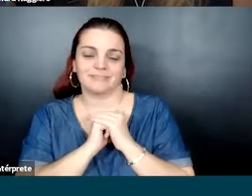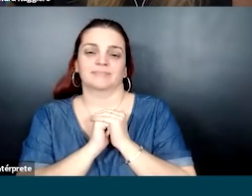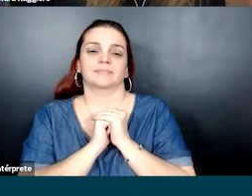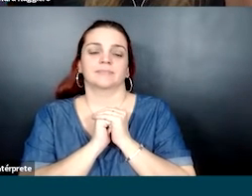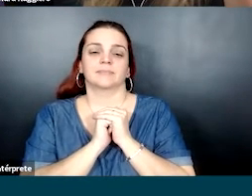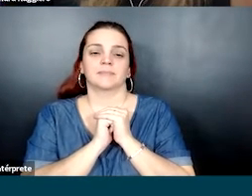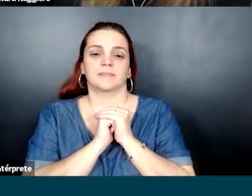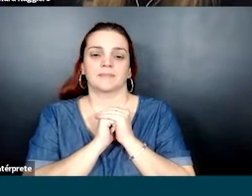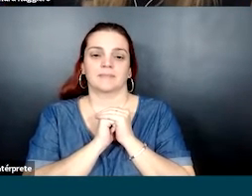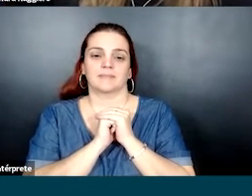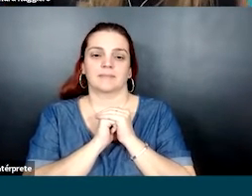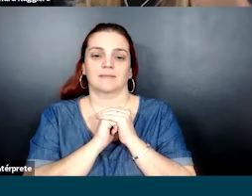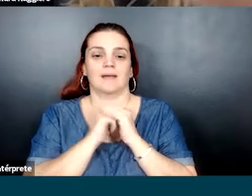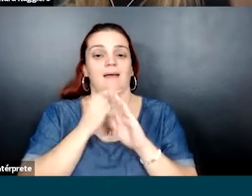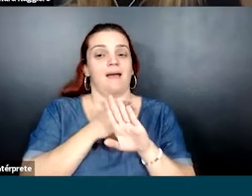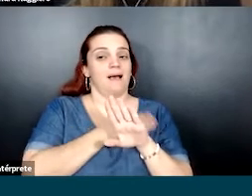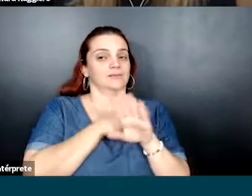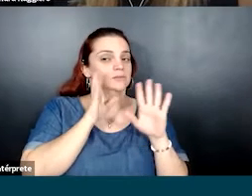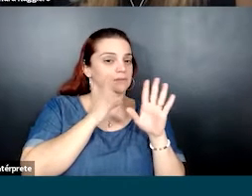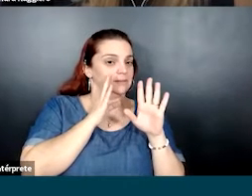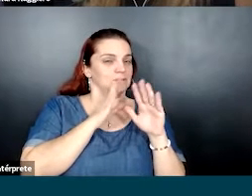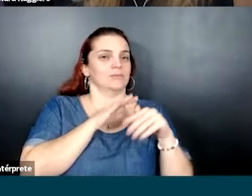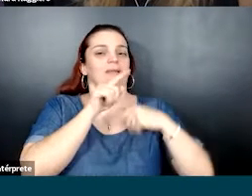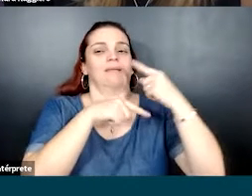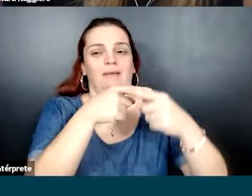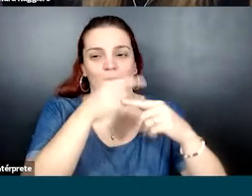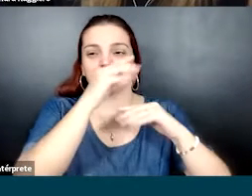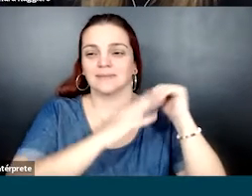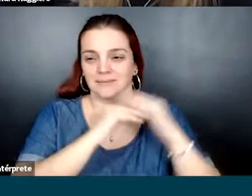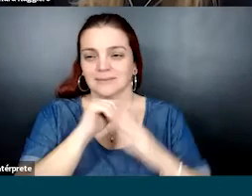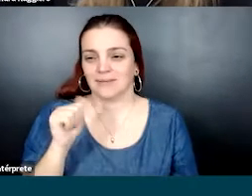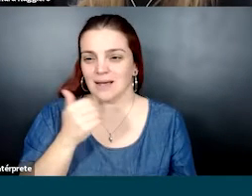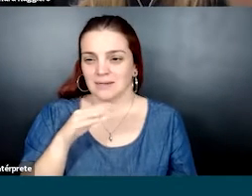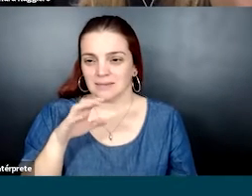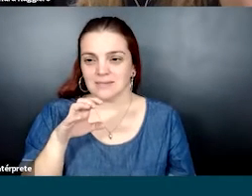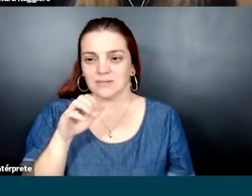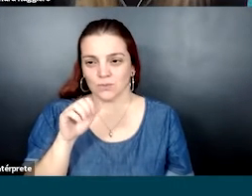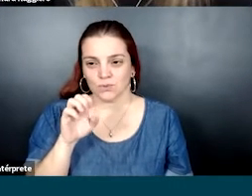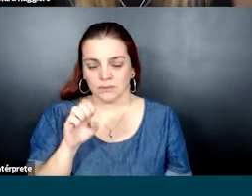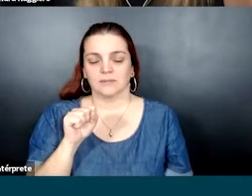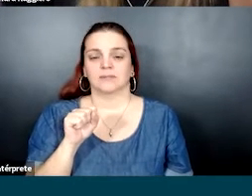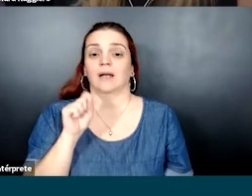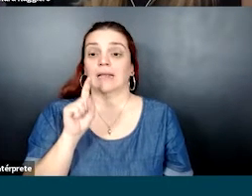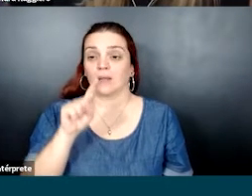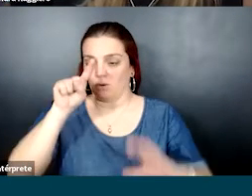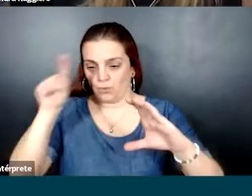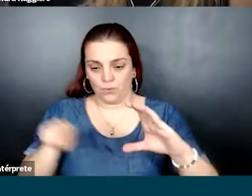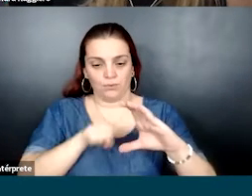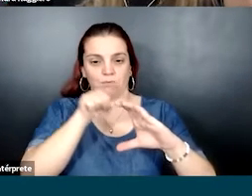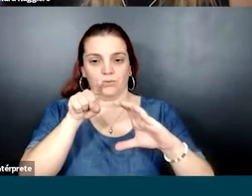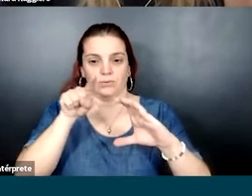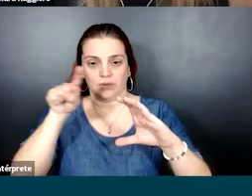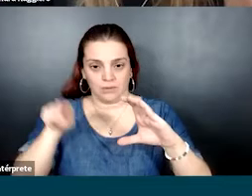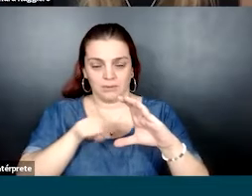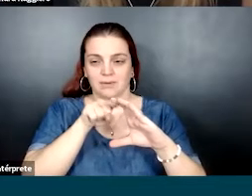executa não só decisões, mas ações também. Então, percebam que, mesmo nesse ciclo,